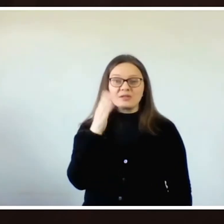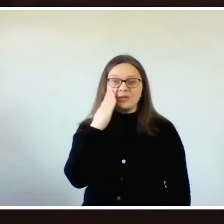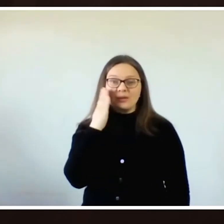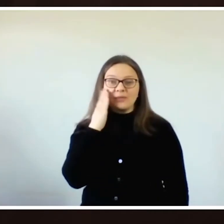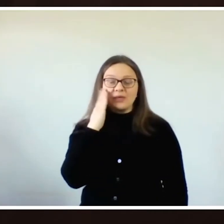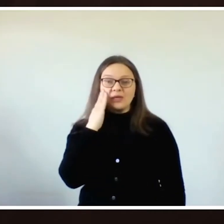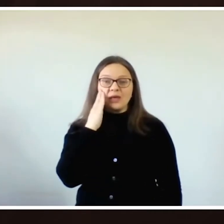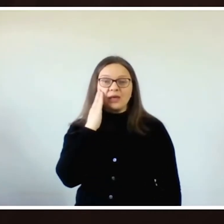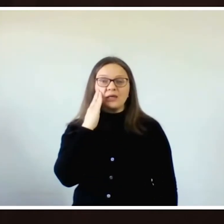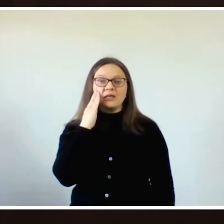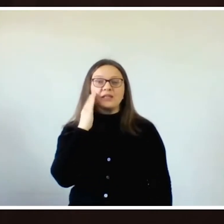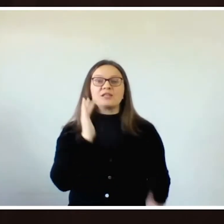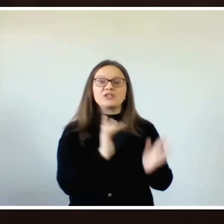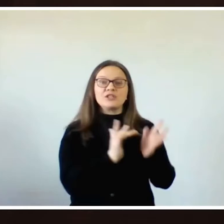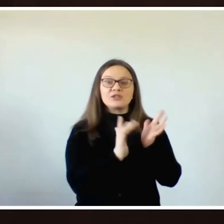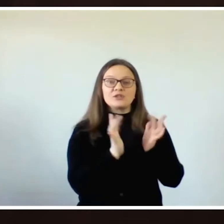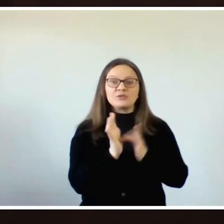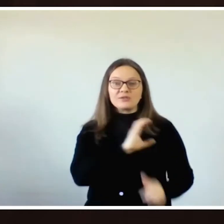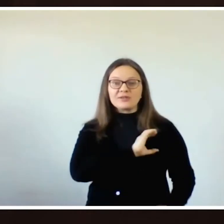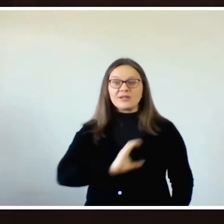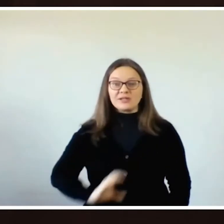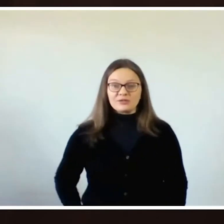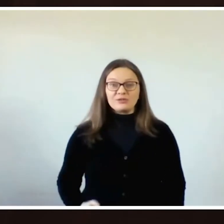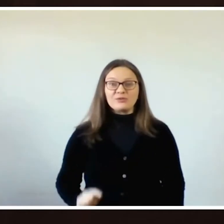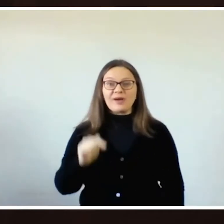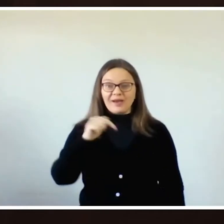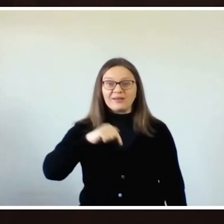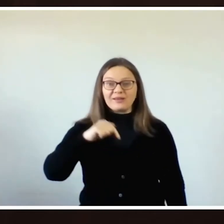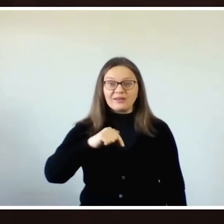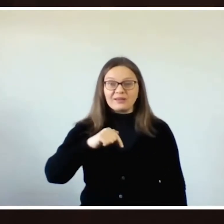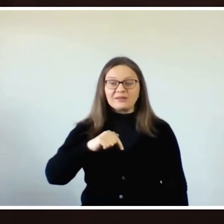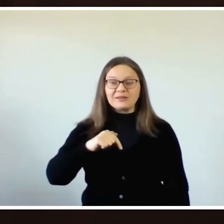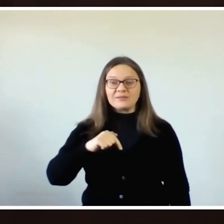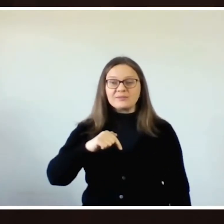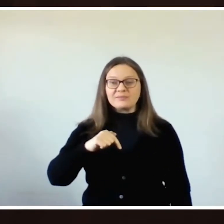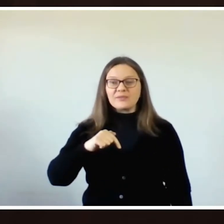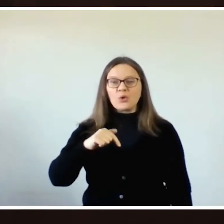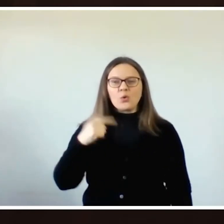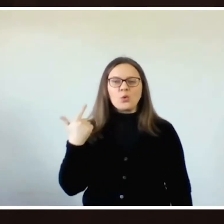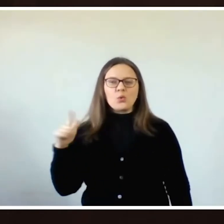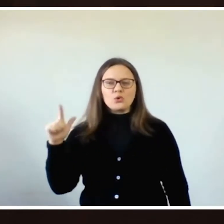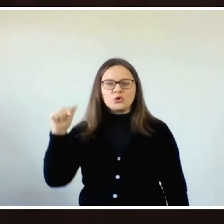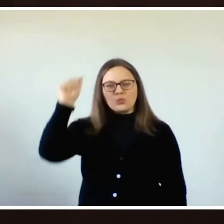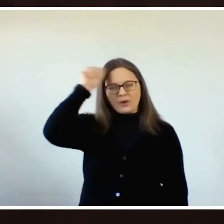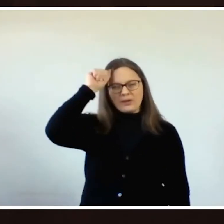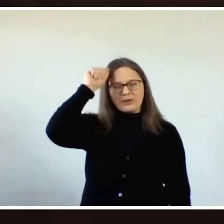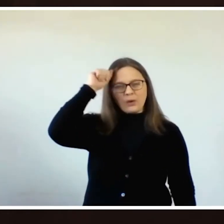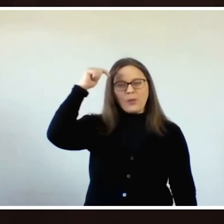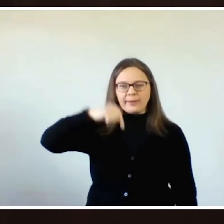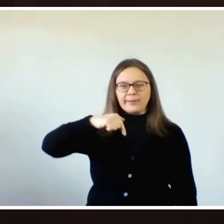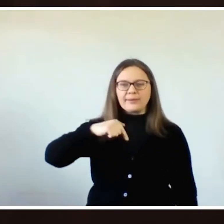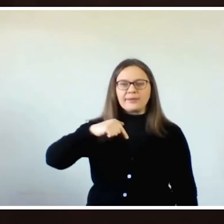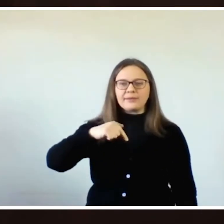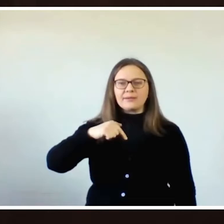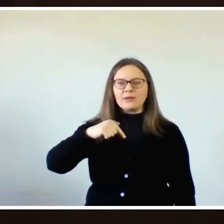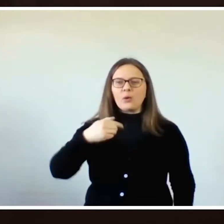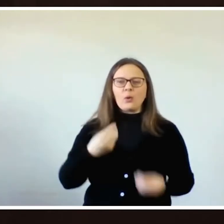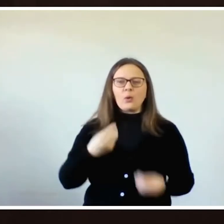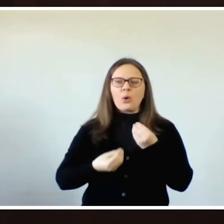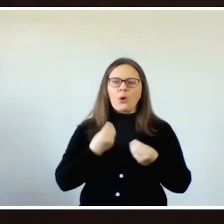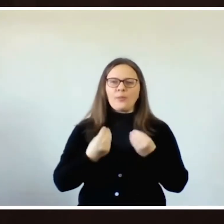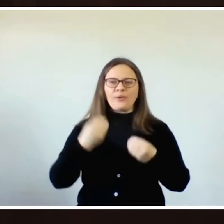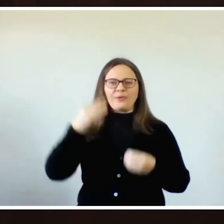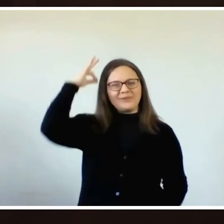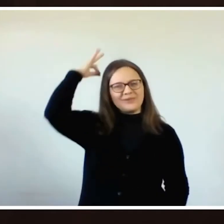O último Adão está nesta sala em forma do Espírito. Cristo